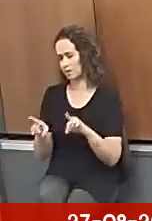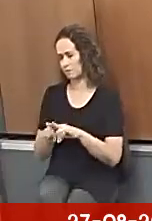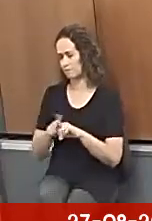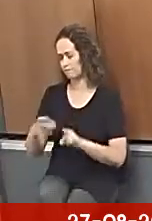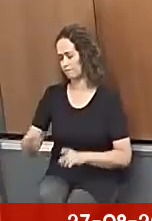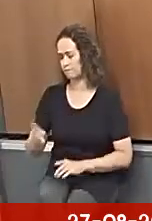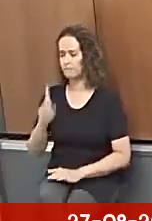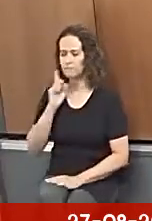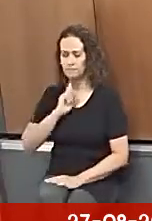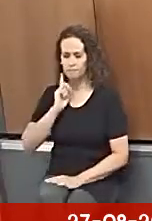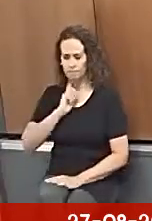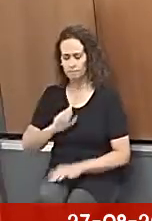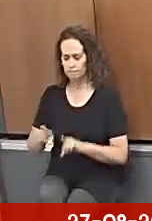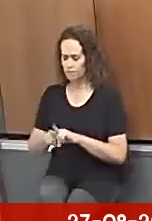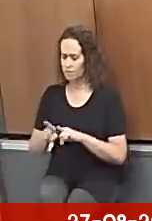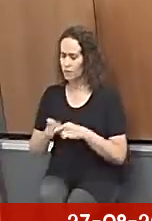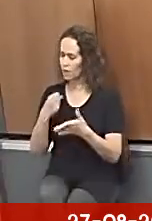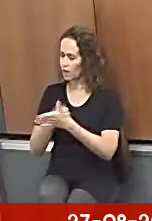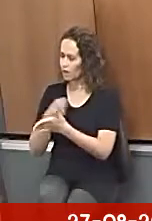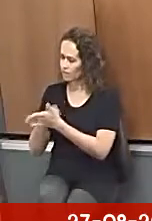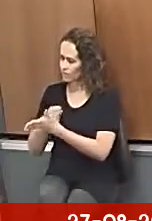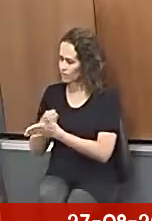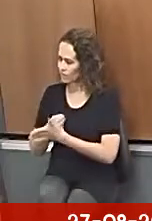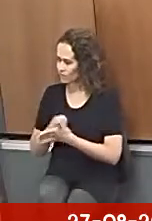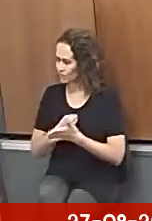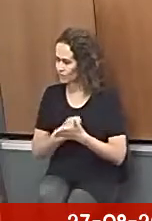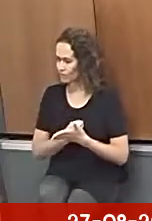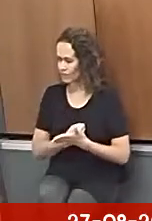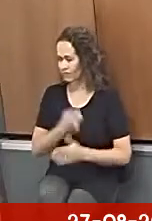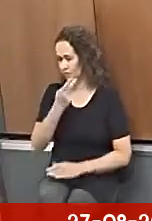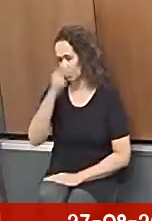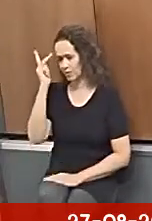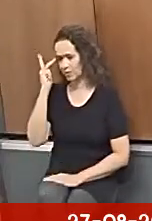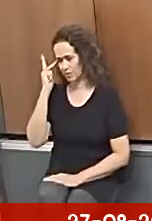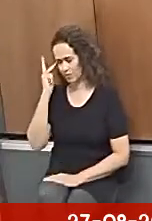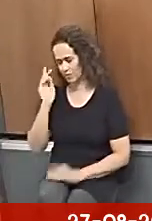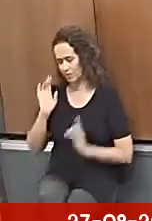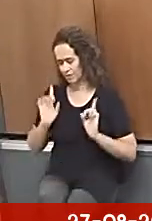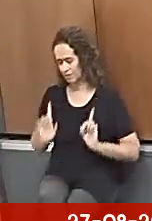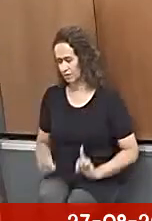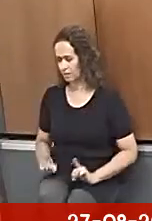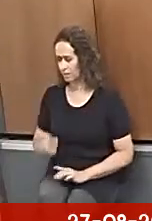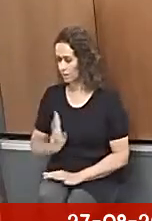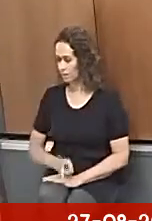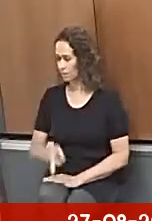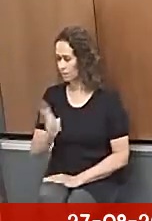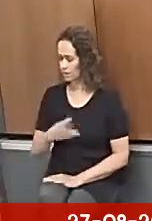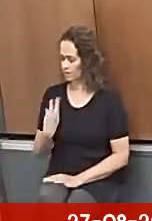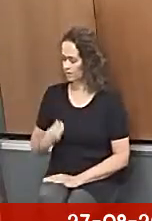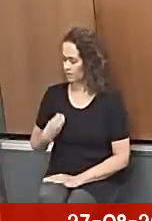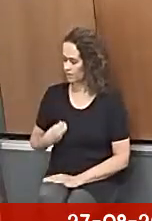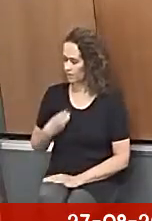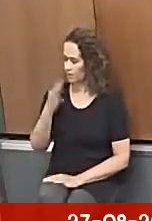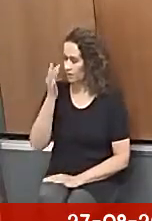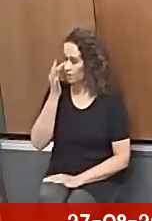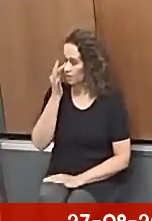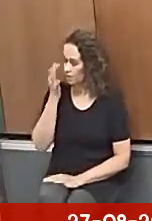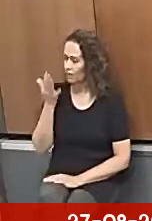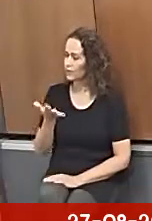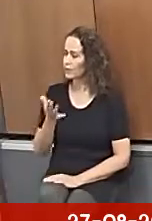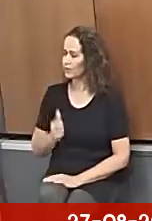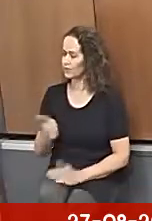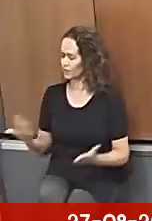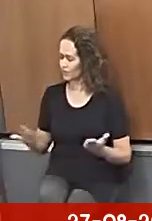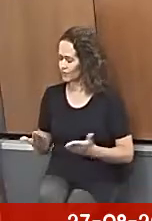grande guerreiro na causa da pessoa com deficiência está presente em todos os momentos desta comissão e hoje não podia ser diferente